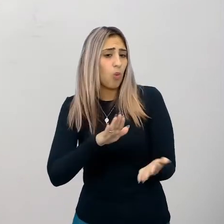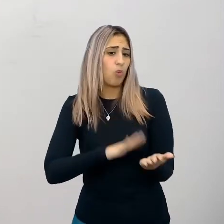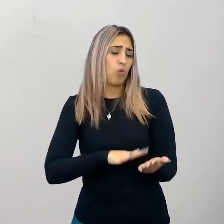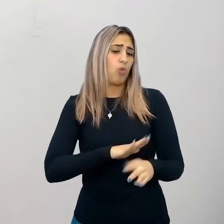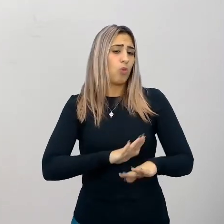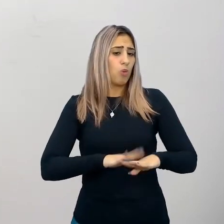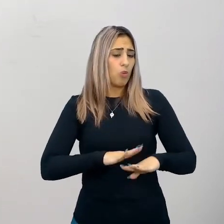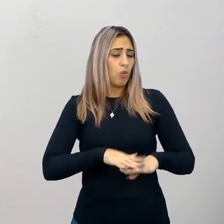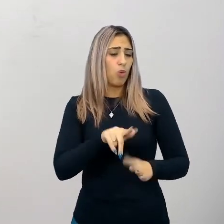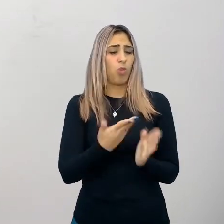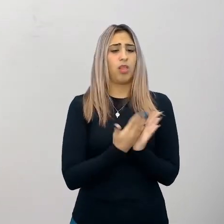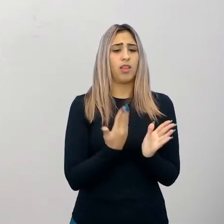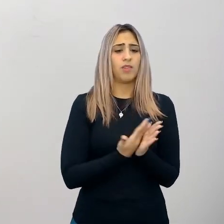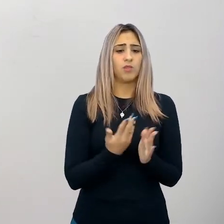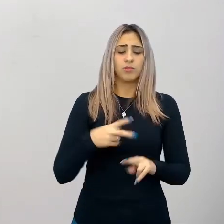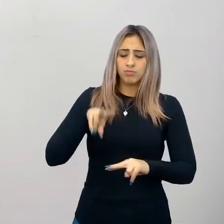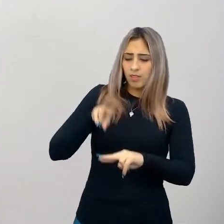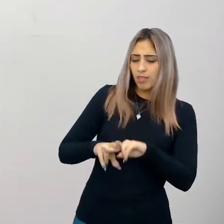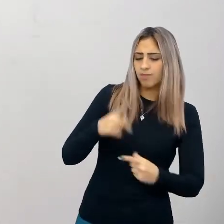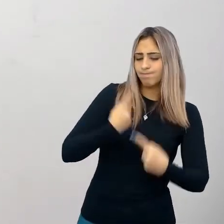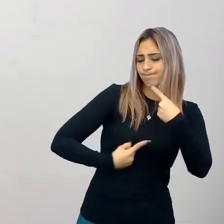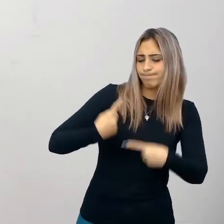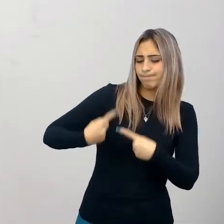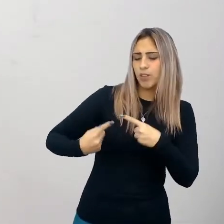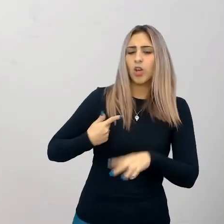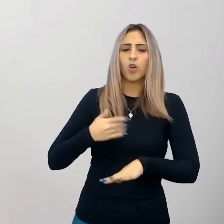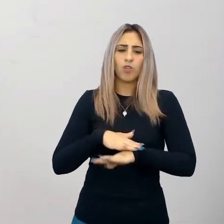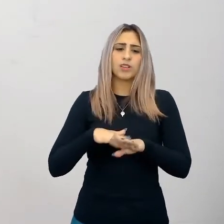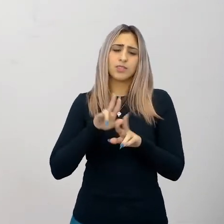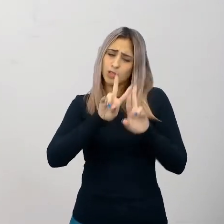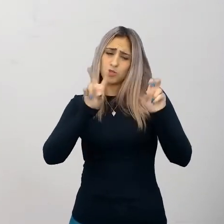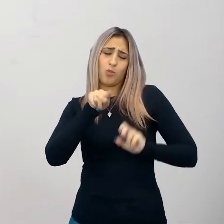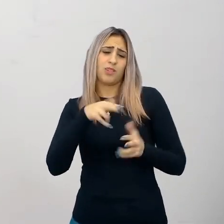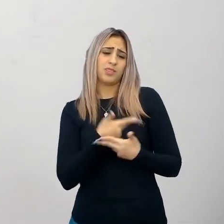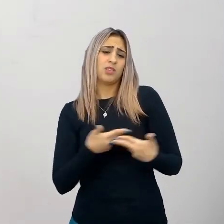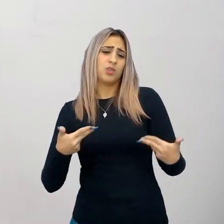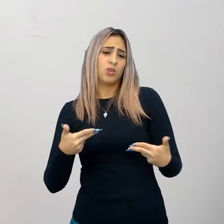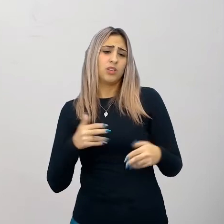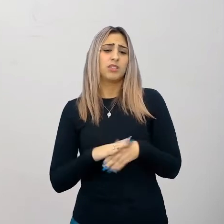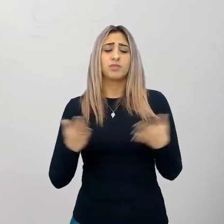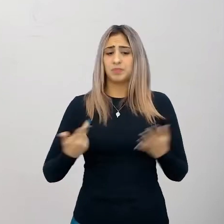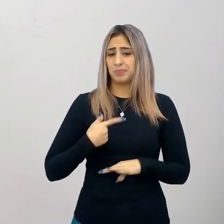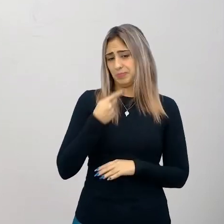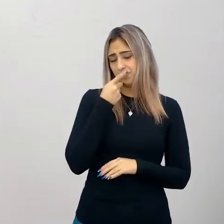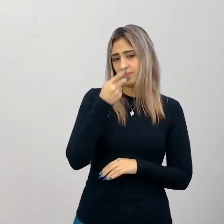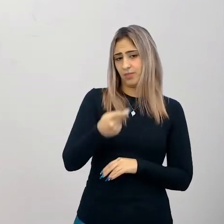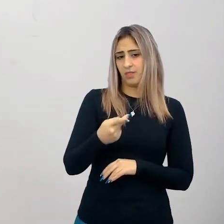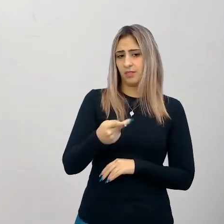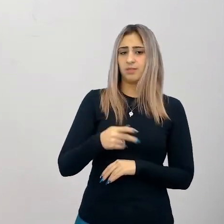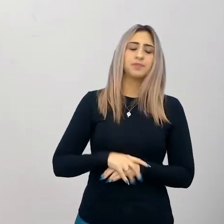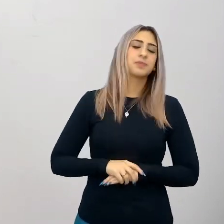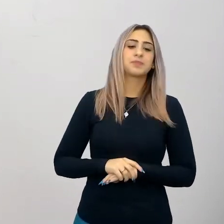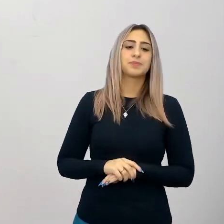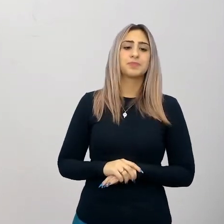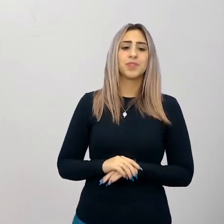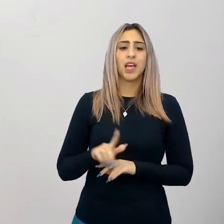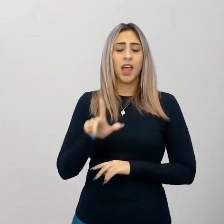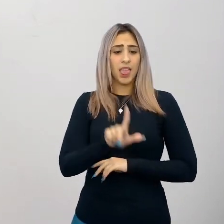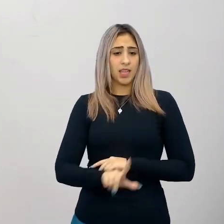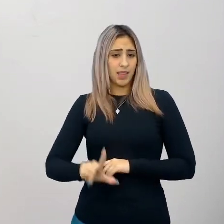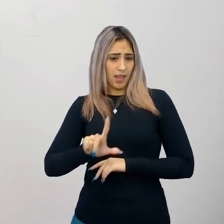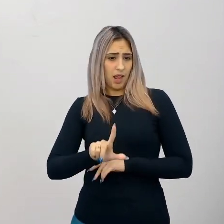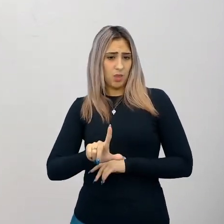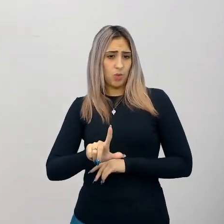vamos discutir, fazer uma roda de conversa. E é sobre isso, porque eu falei agora que a